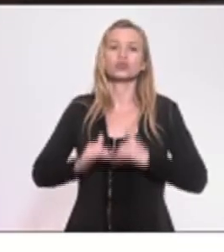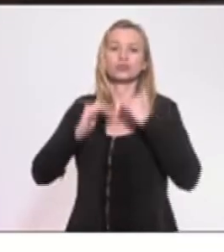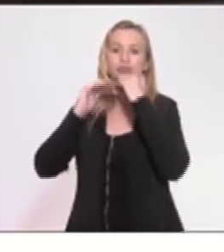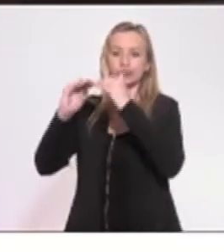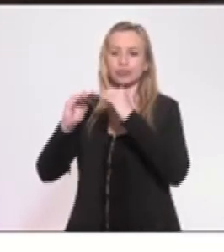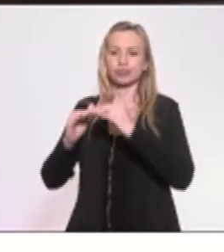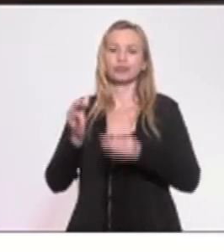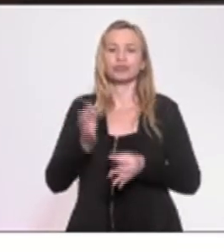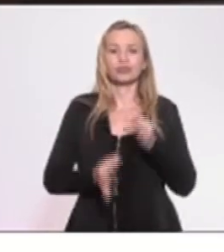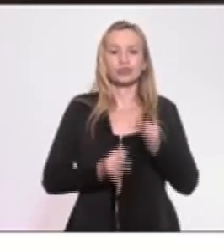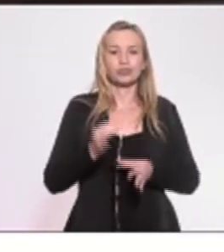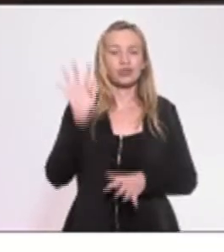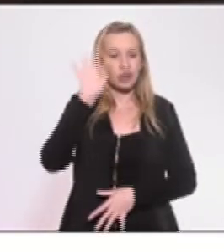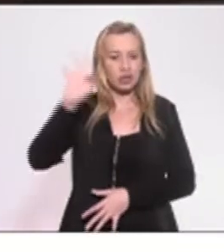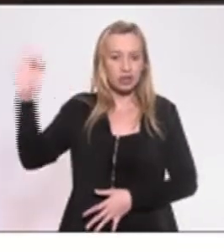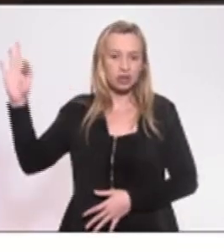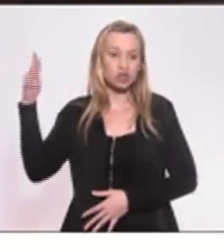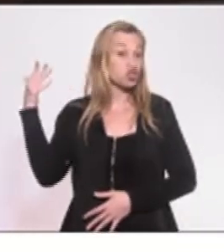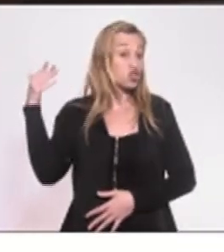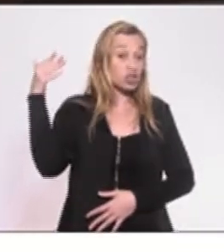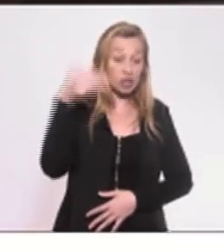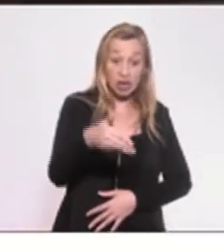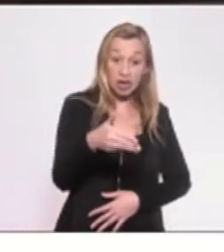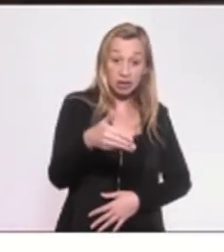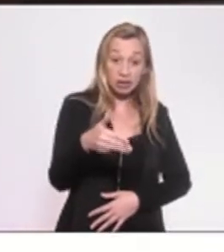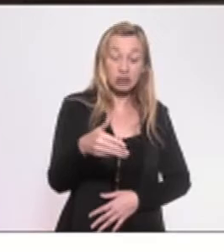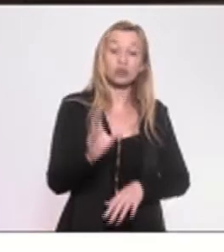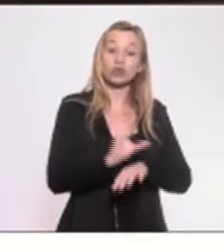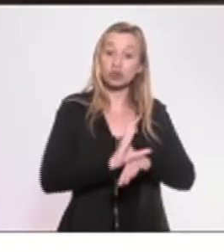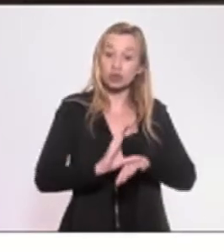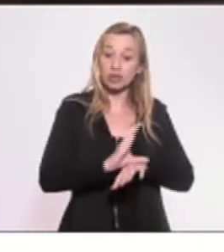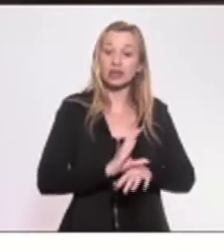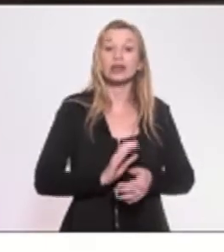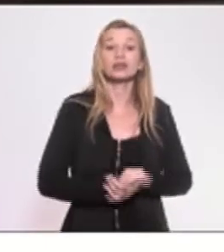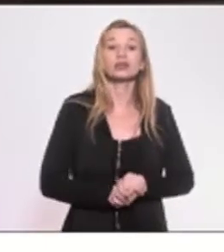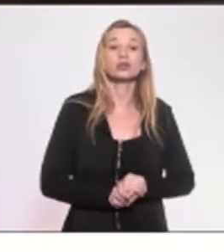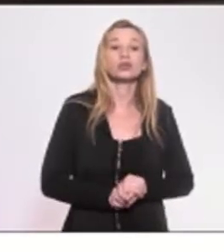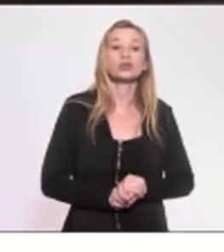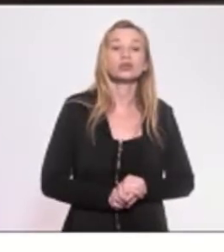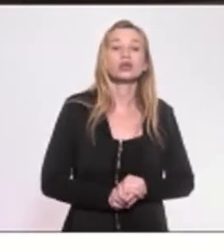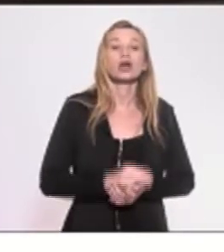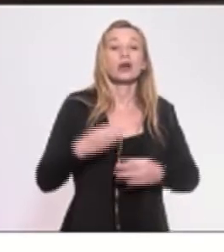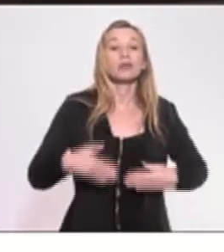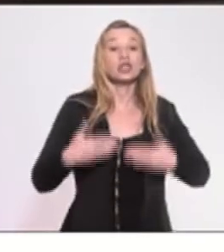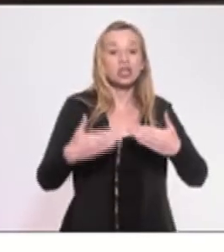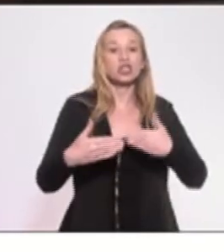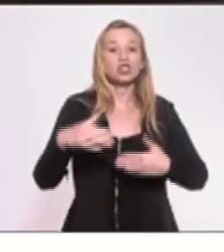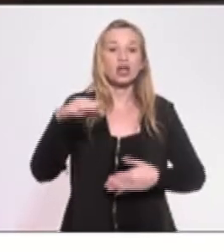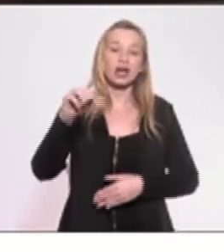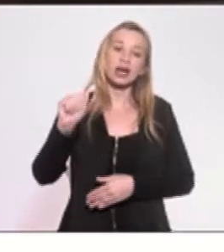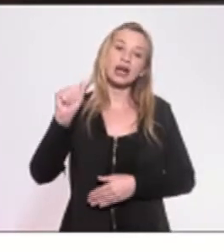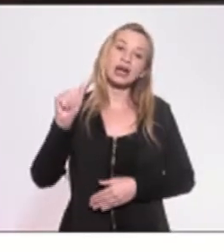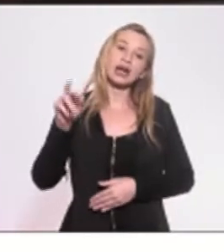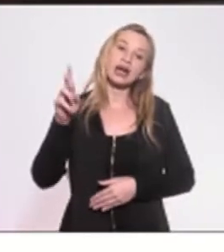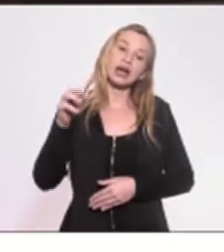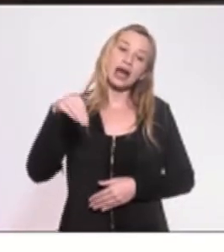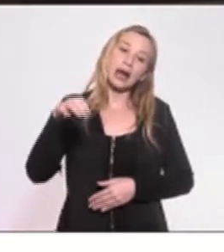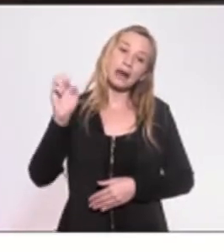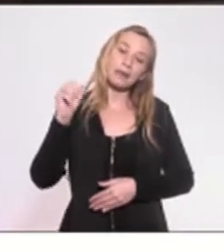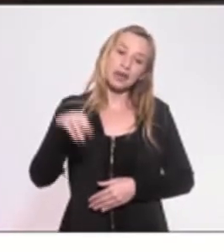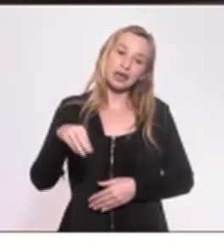Federal da ação direta de inconstitucionalidade, onde a ministra Carmen Lúcia deu